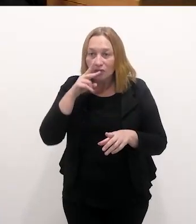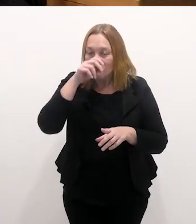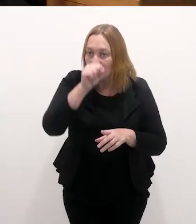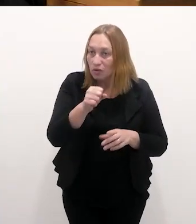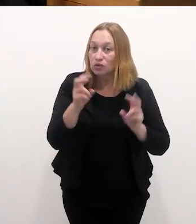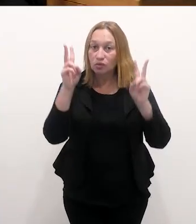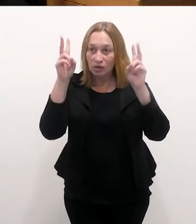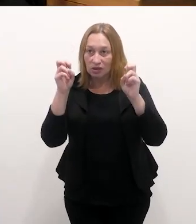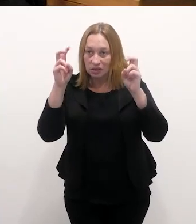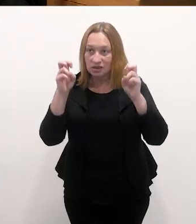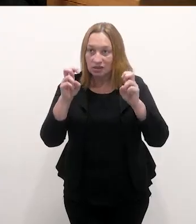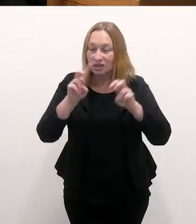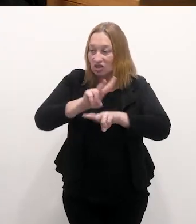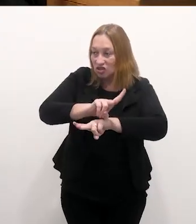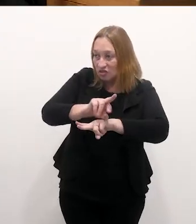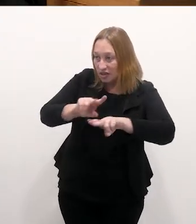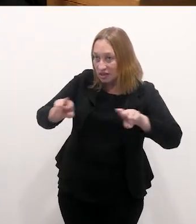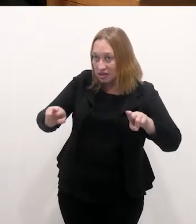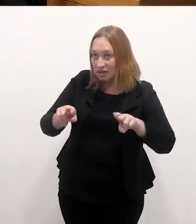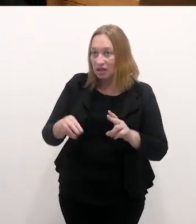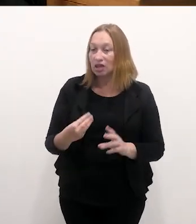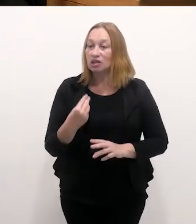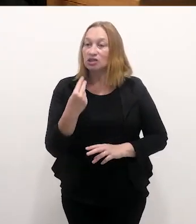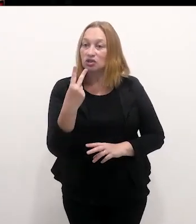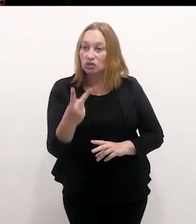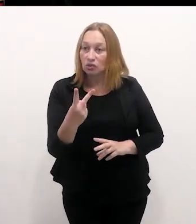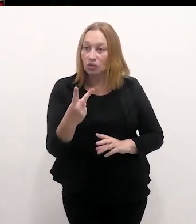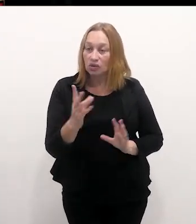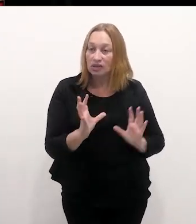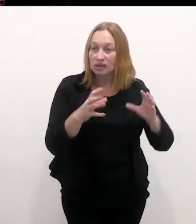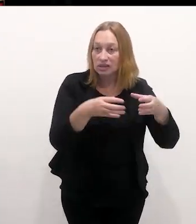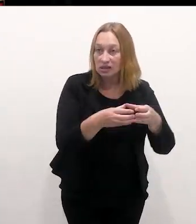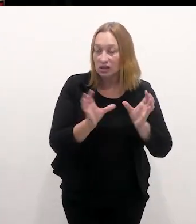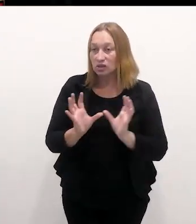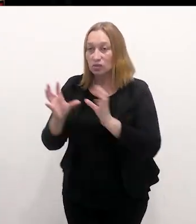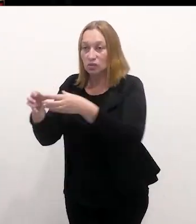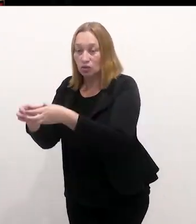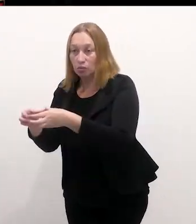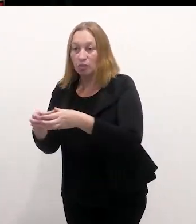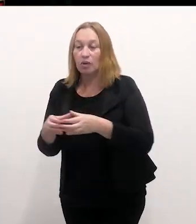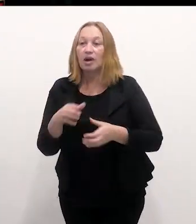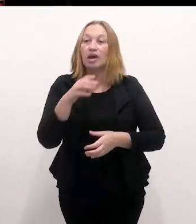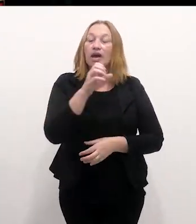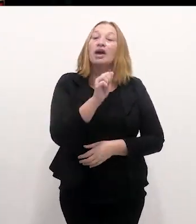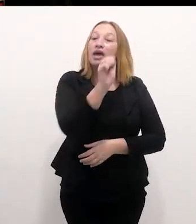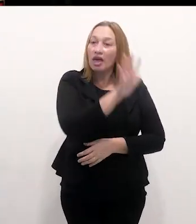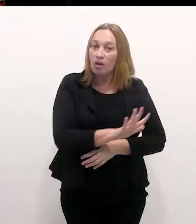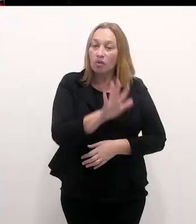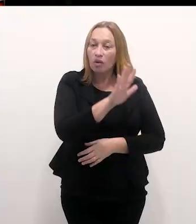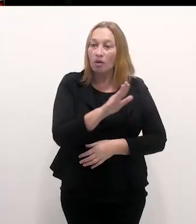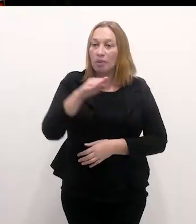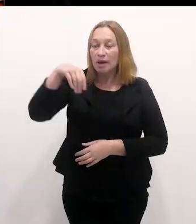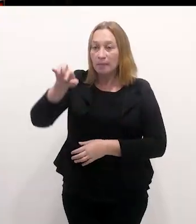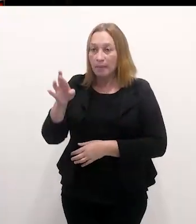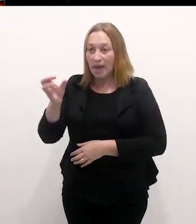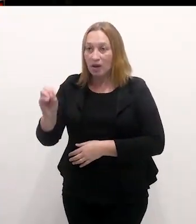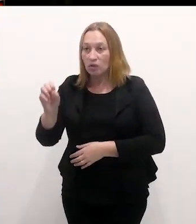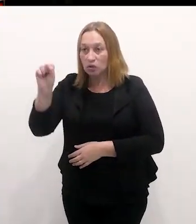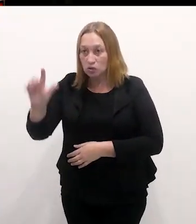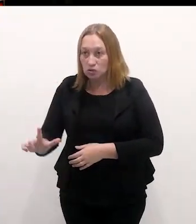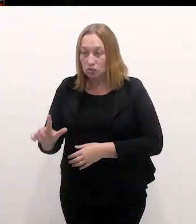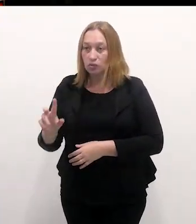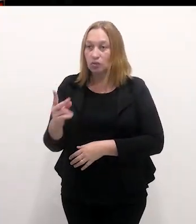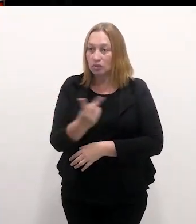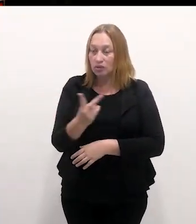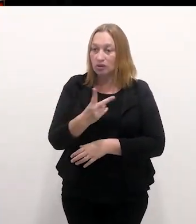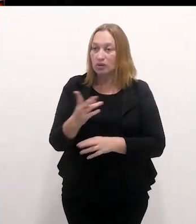econômicas, mas que reforça a questão do multilateralismo de dois blocos, tanto da Europa quanto do Mercosul,